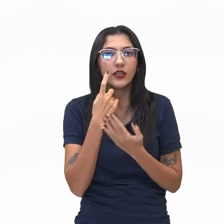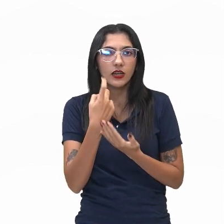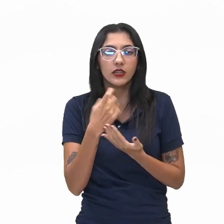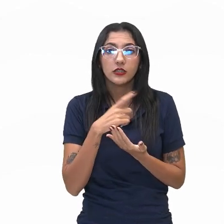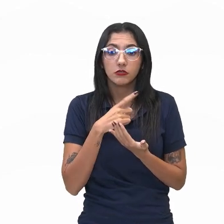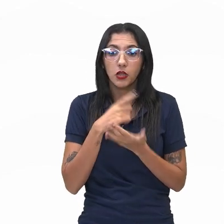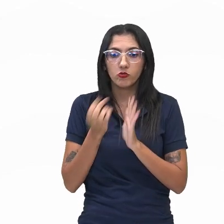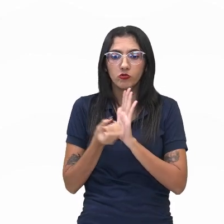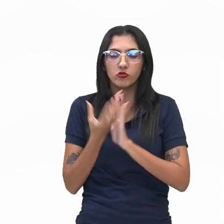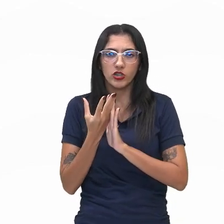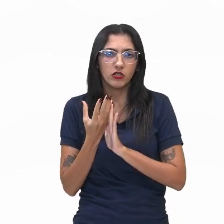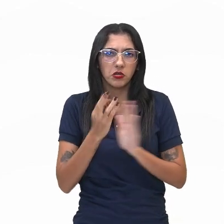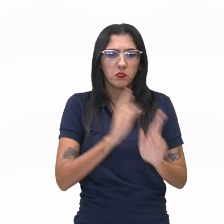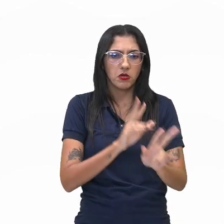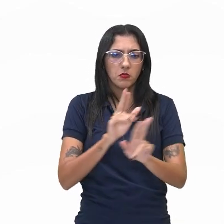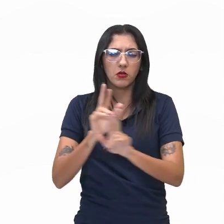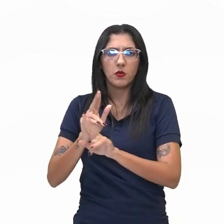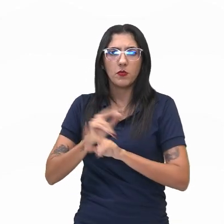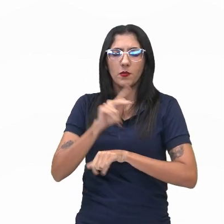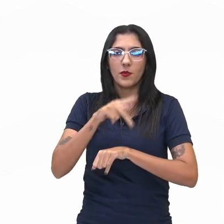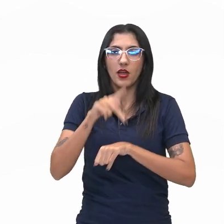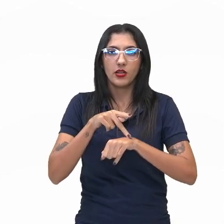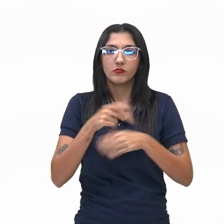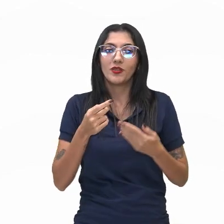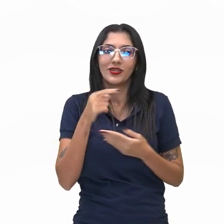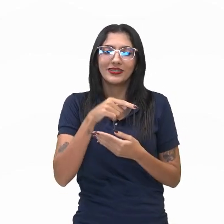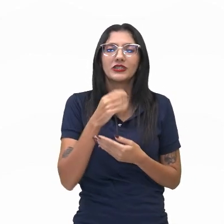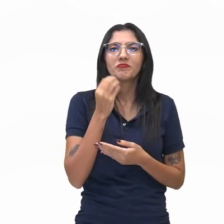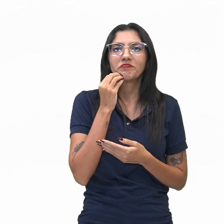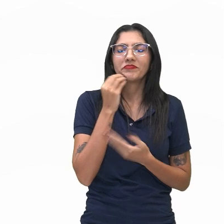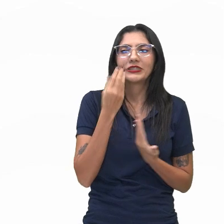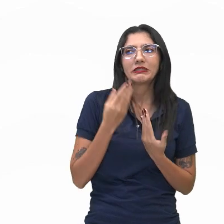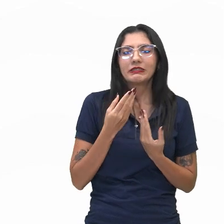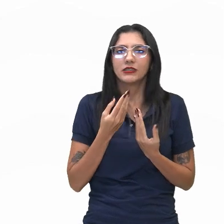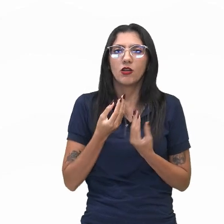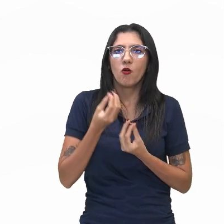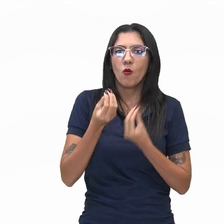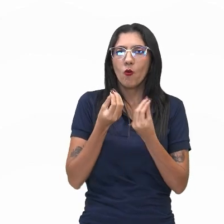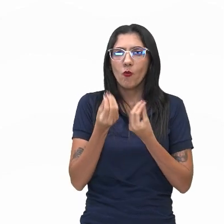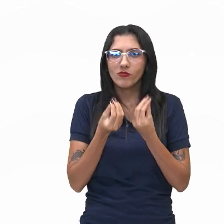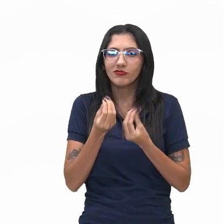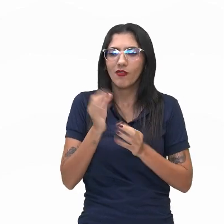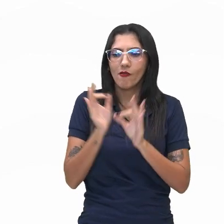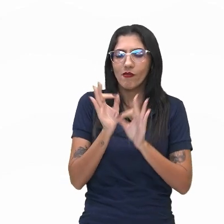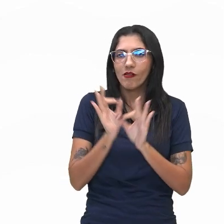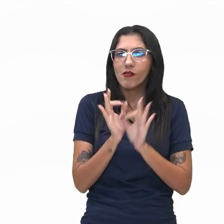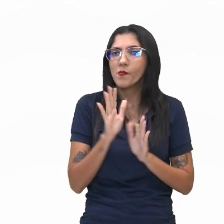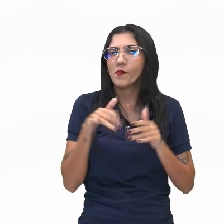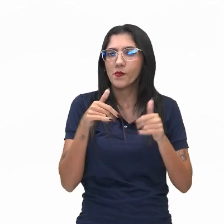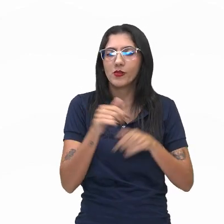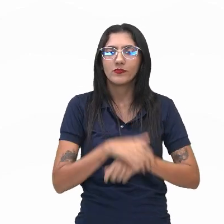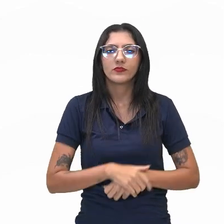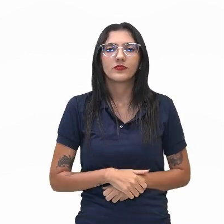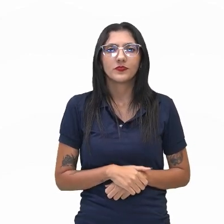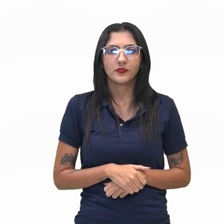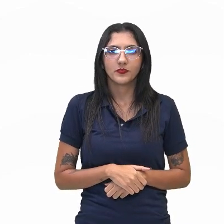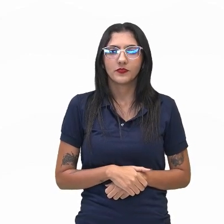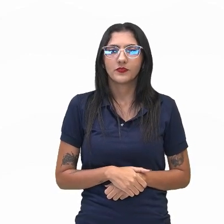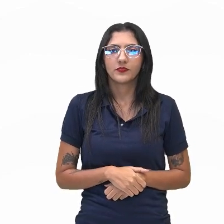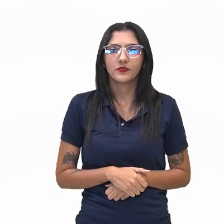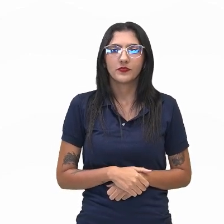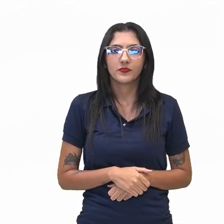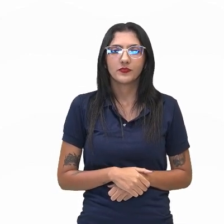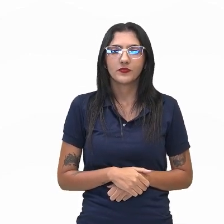surgindo em diferentes países. Então, eles também tentam equilibrar essas rodadas de negociações. Mas, além disso, também vai